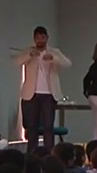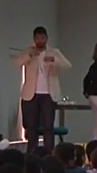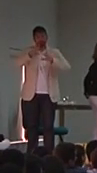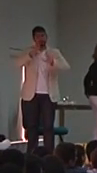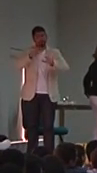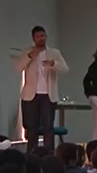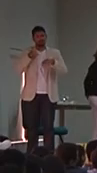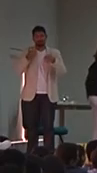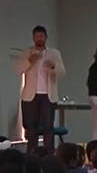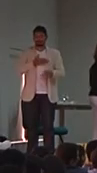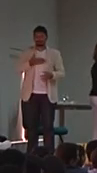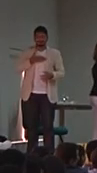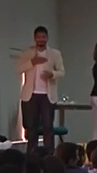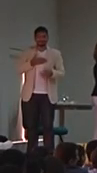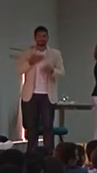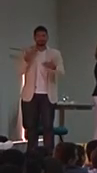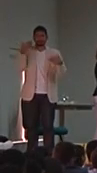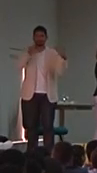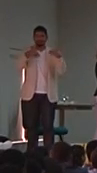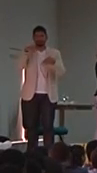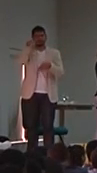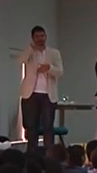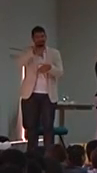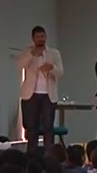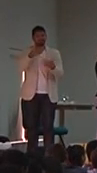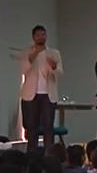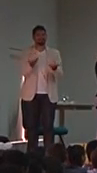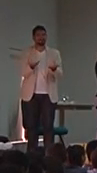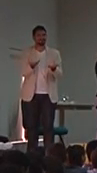muito honrado em fazer parte desse certame e